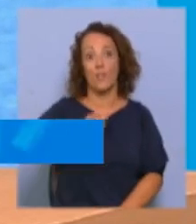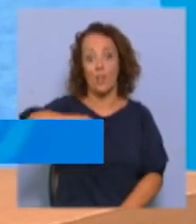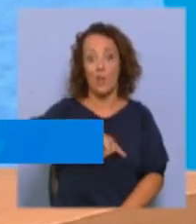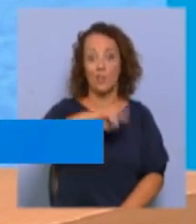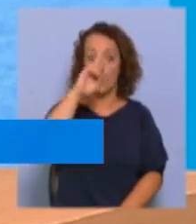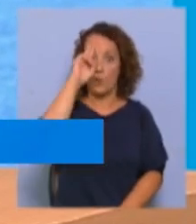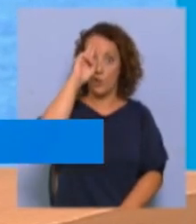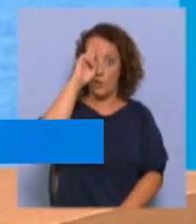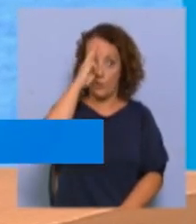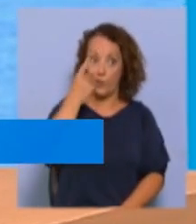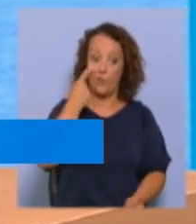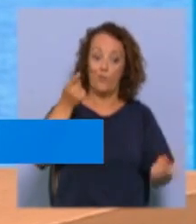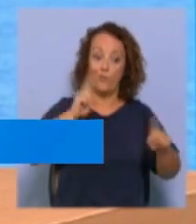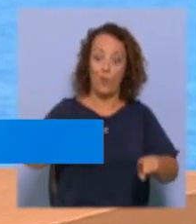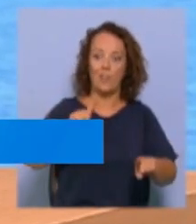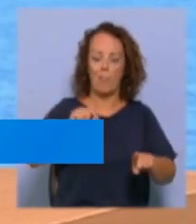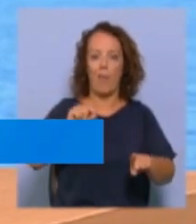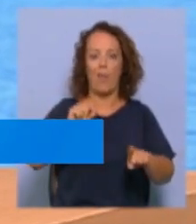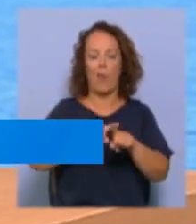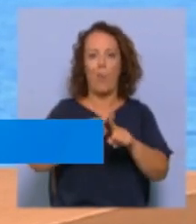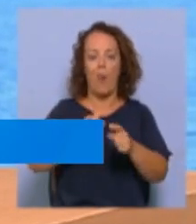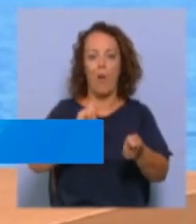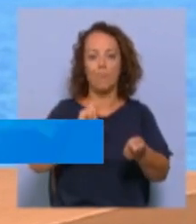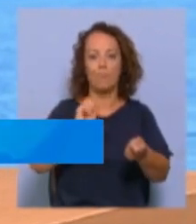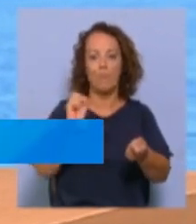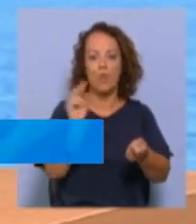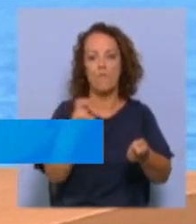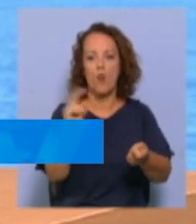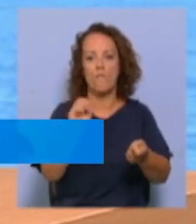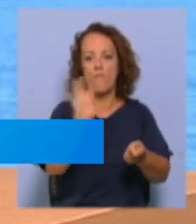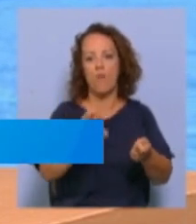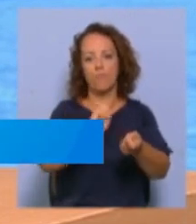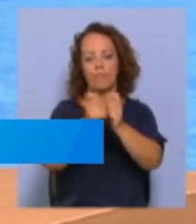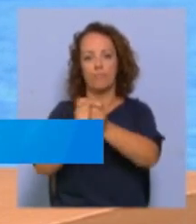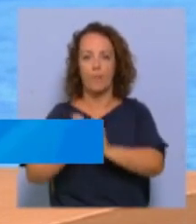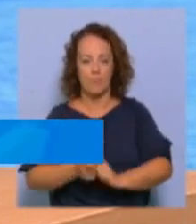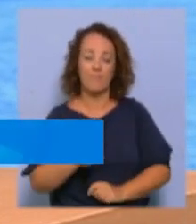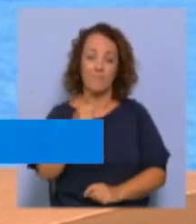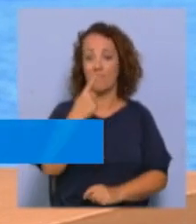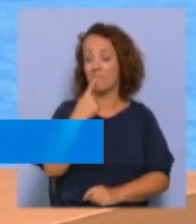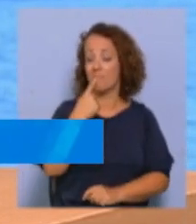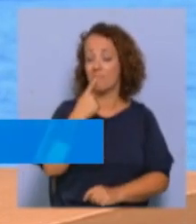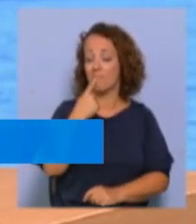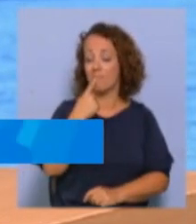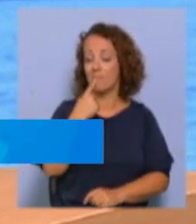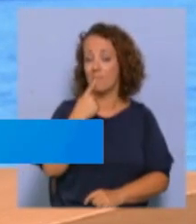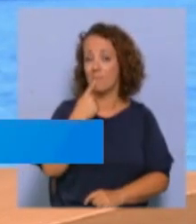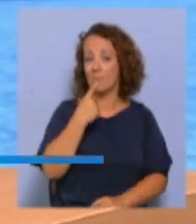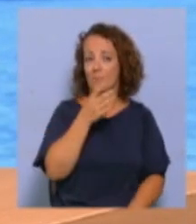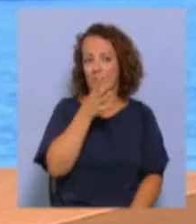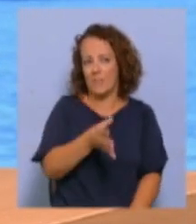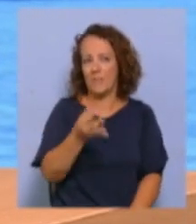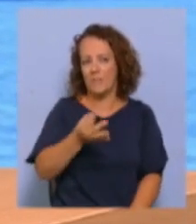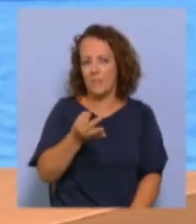a reeditar em novas formas de adaptação que são naturais. É como dizia, uma